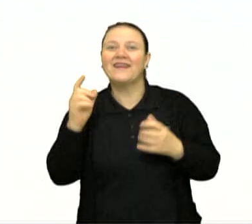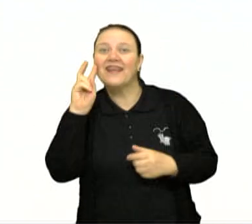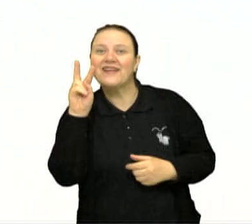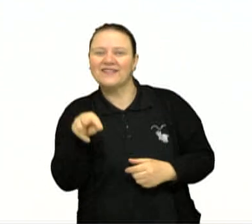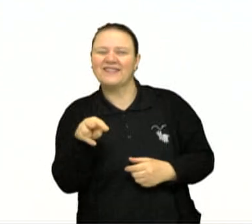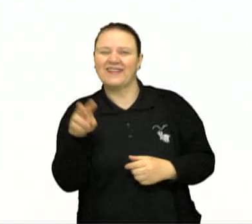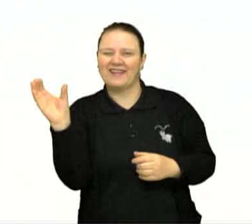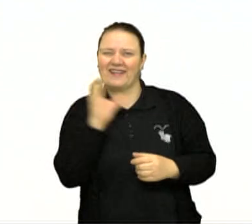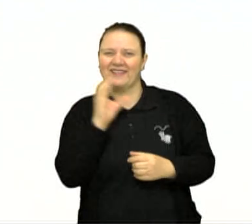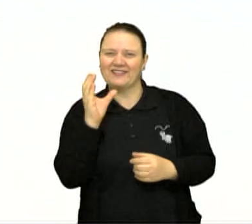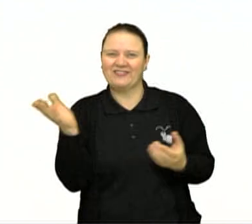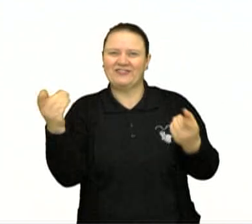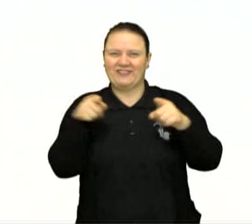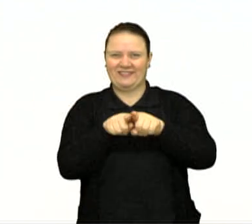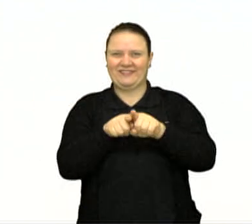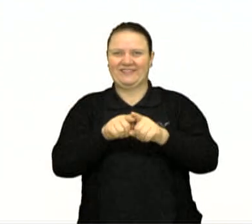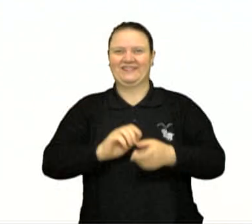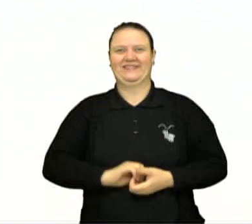voltamos já já.